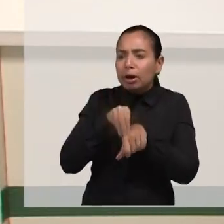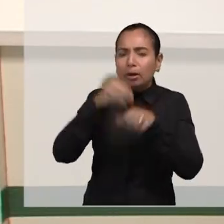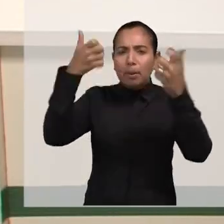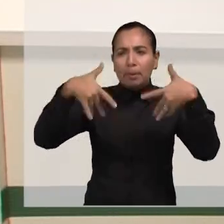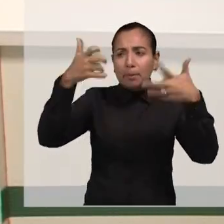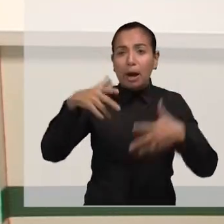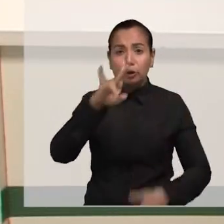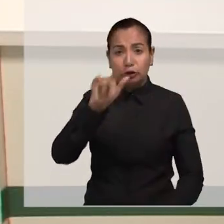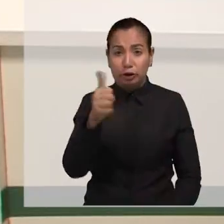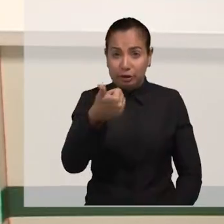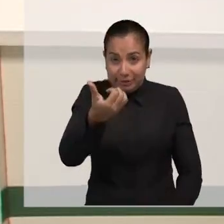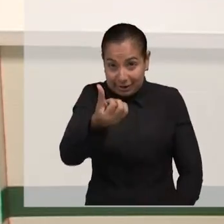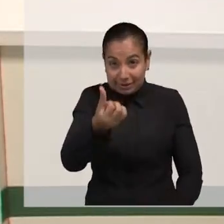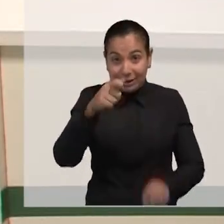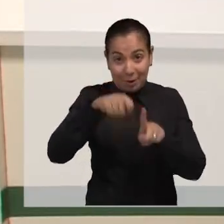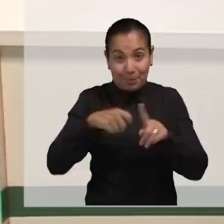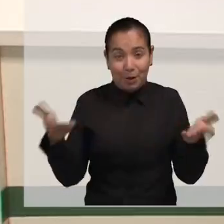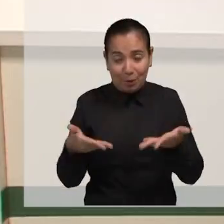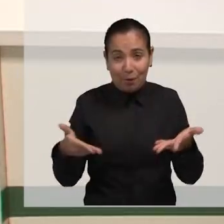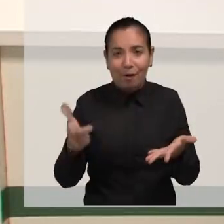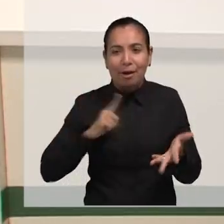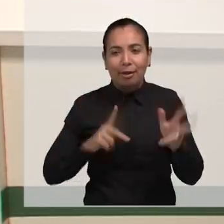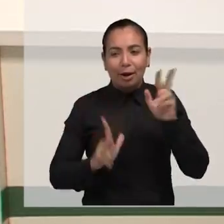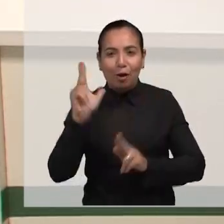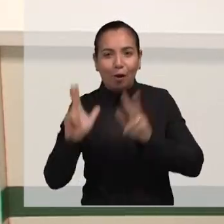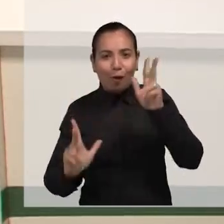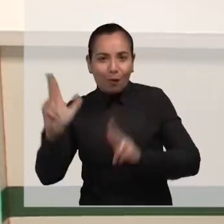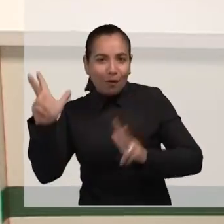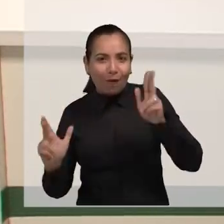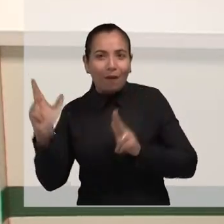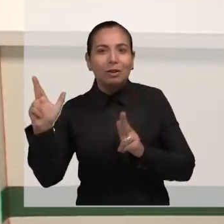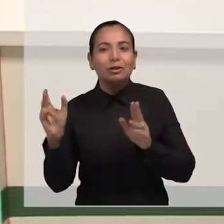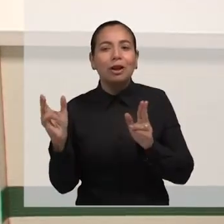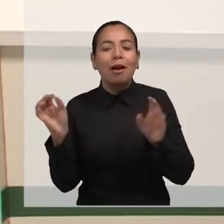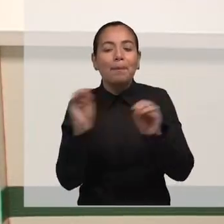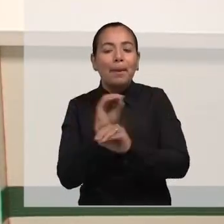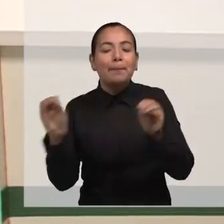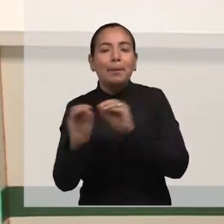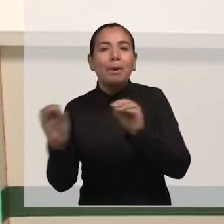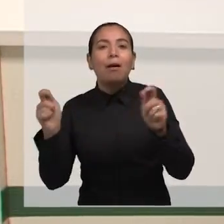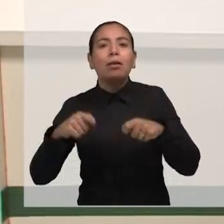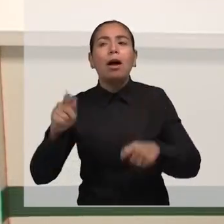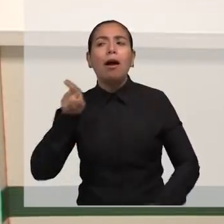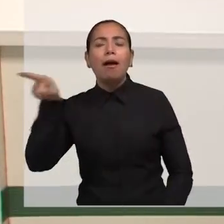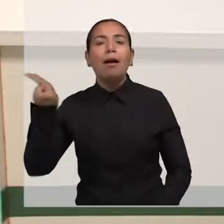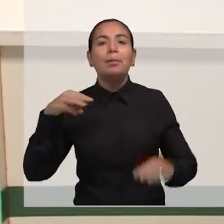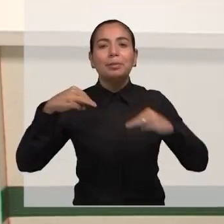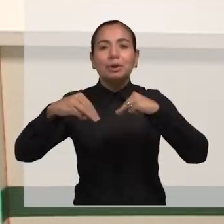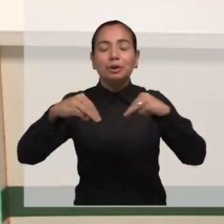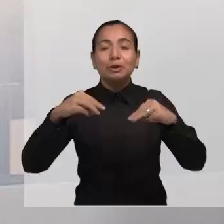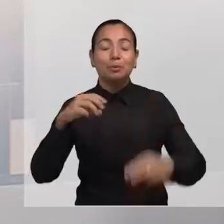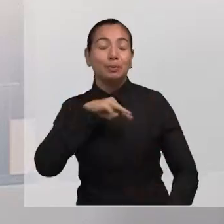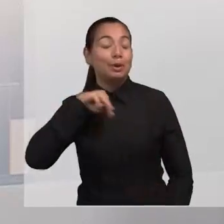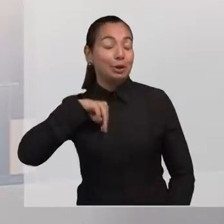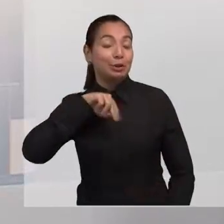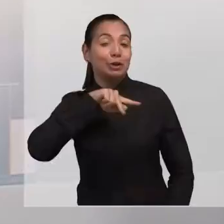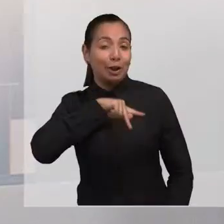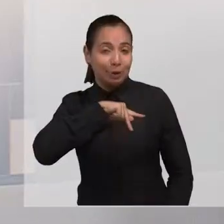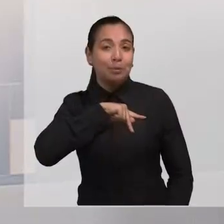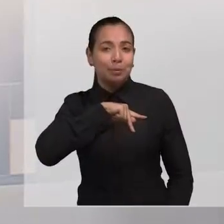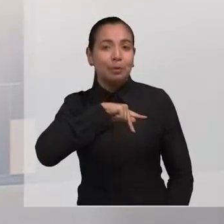16, faz os cortes, o que acontece? O Ministério Público vem